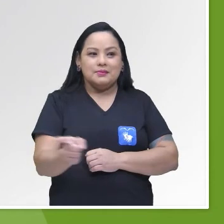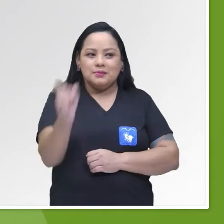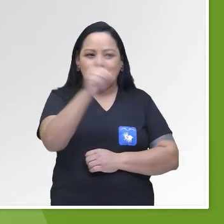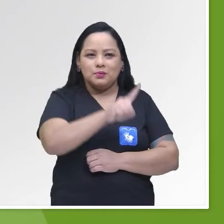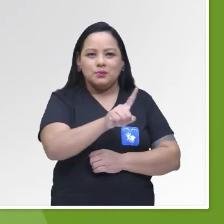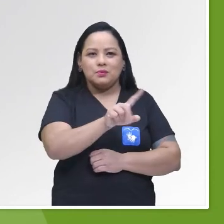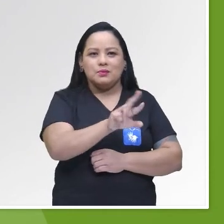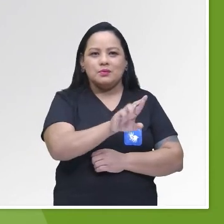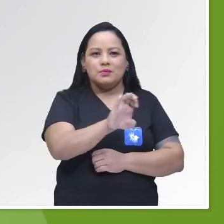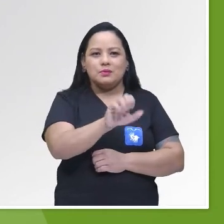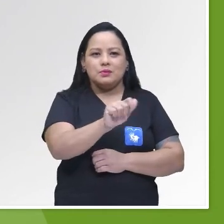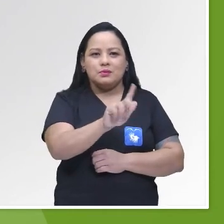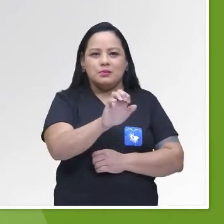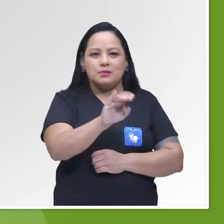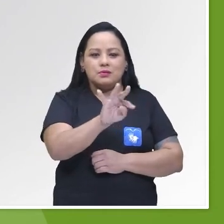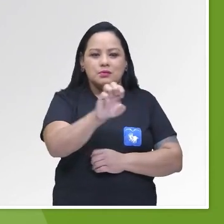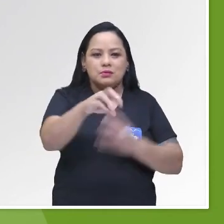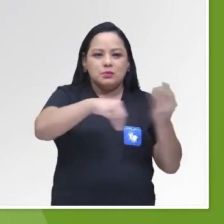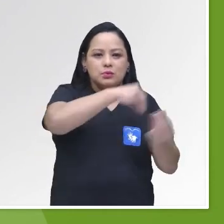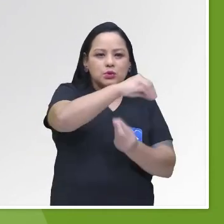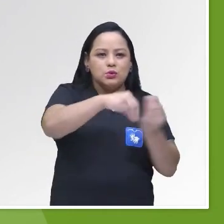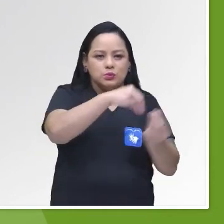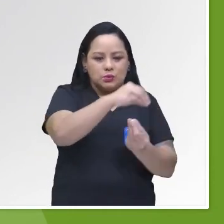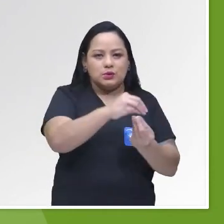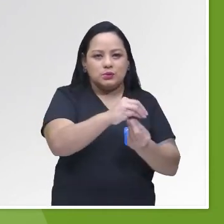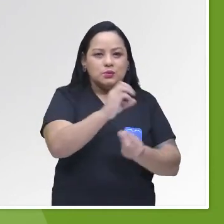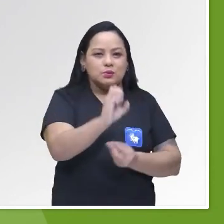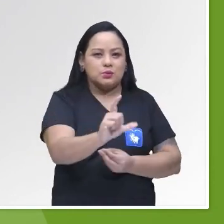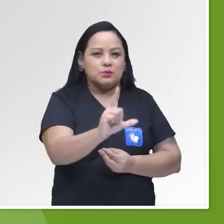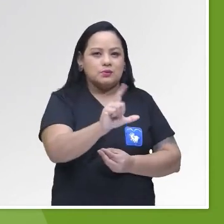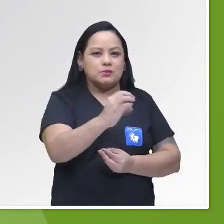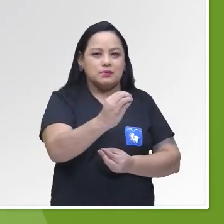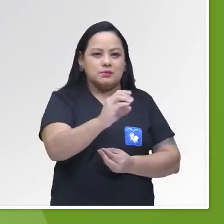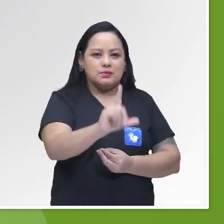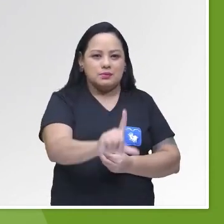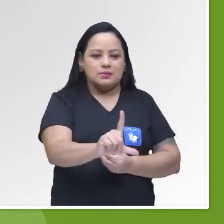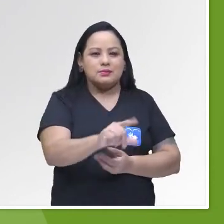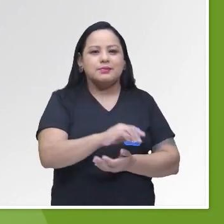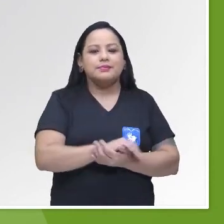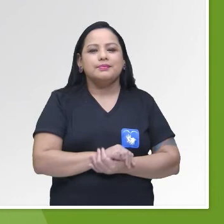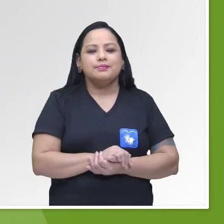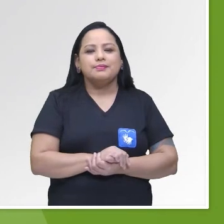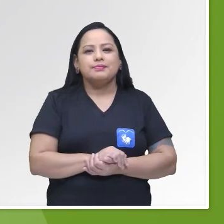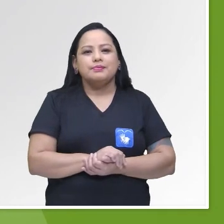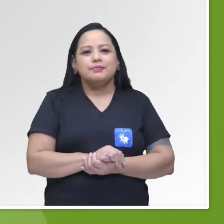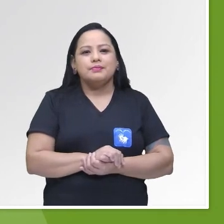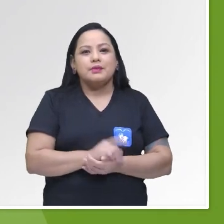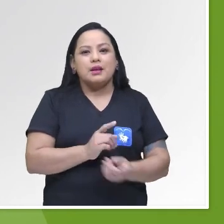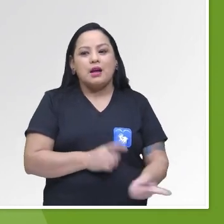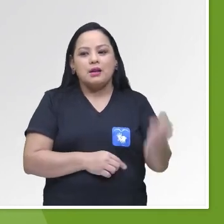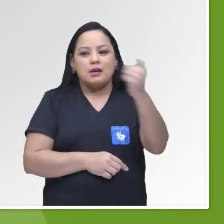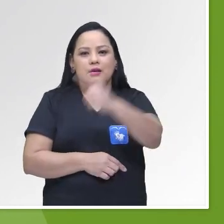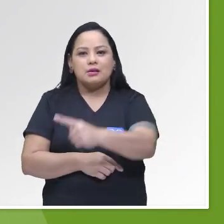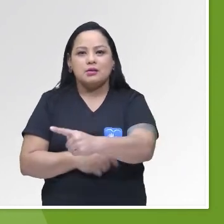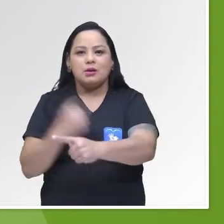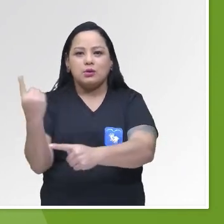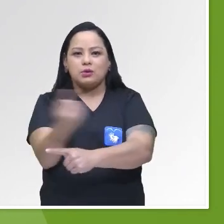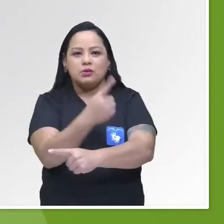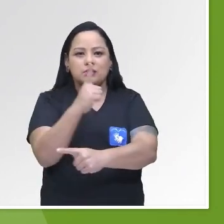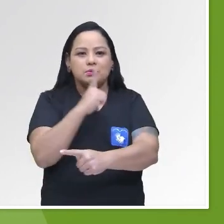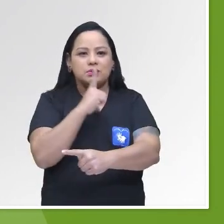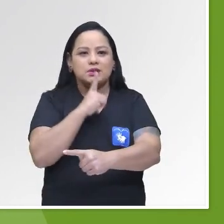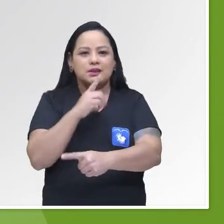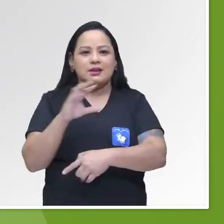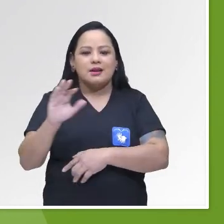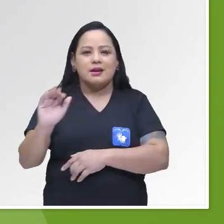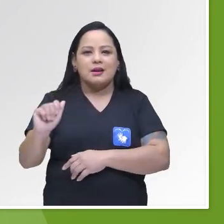com o gás cloro e como resultado nós vamos ter